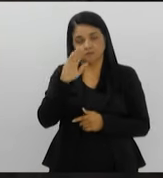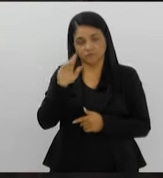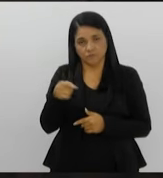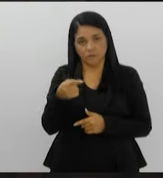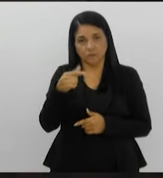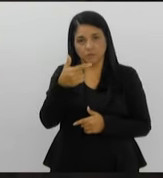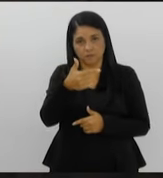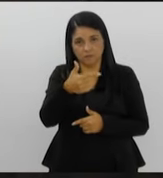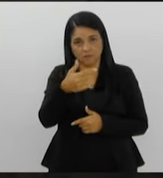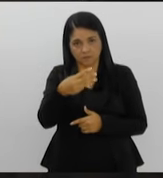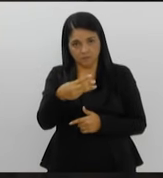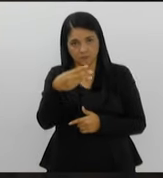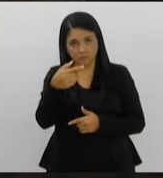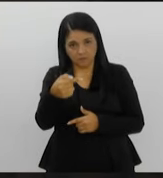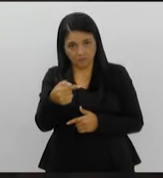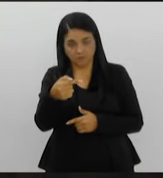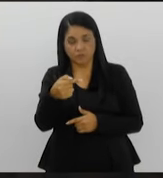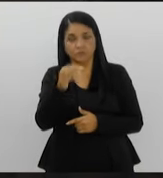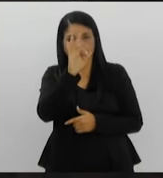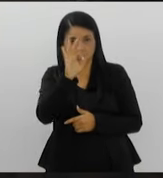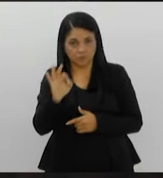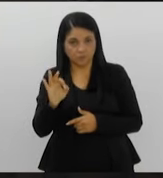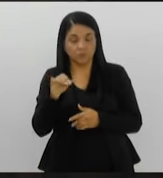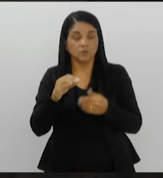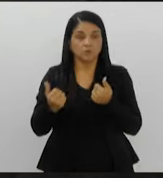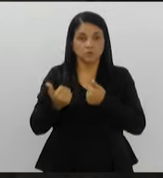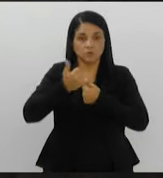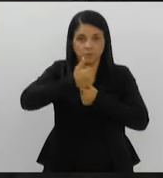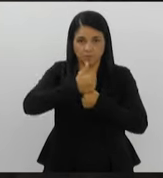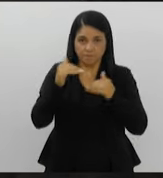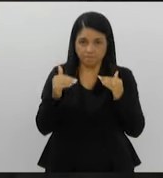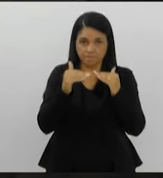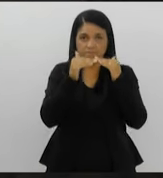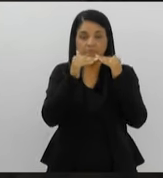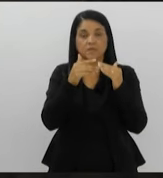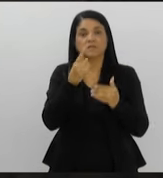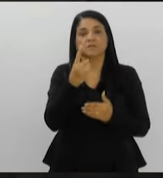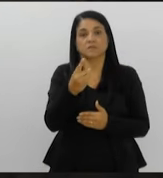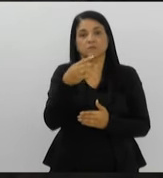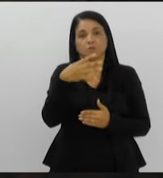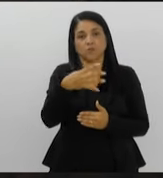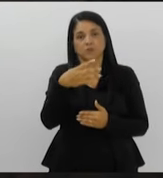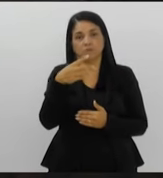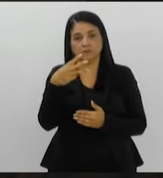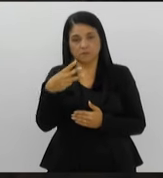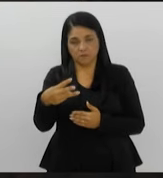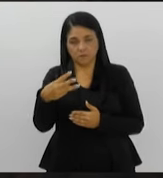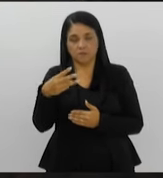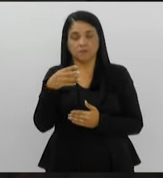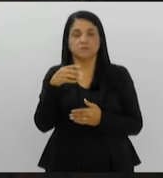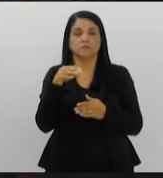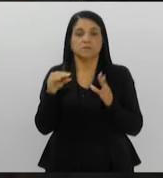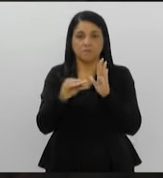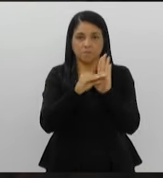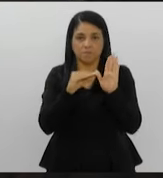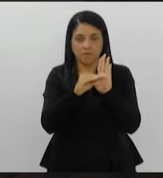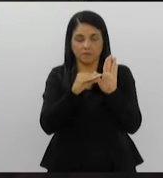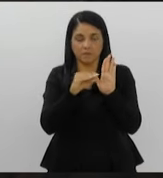53,37%. Favorável com subemendas a 143 emendas, perfazendo